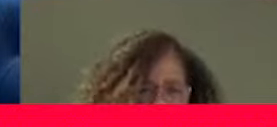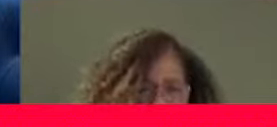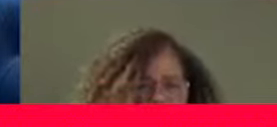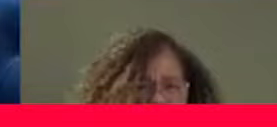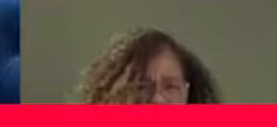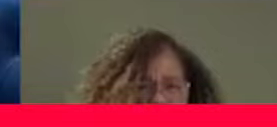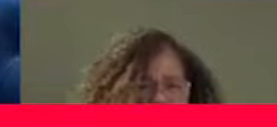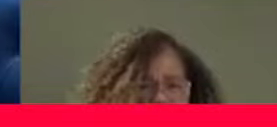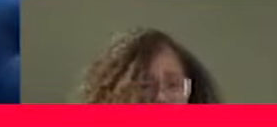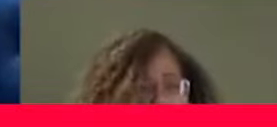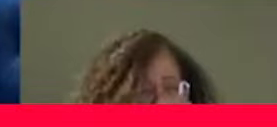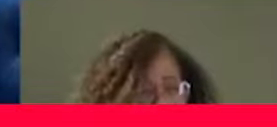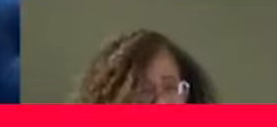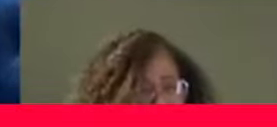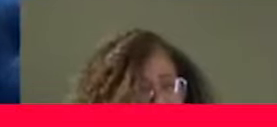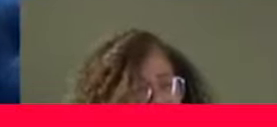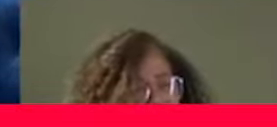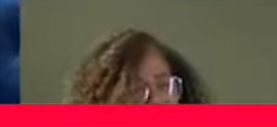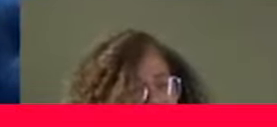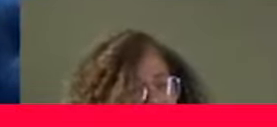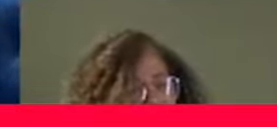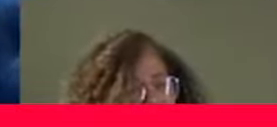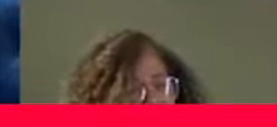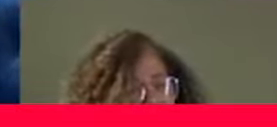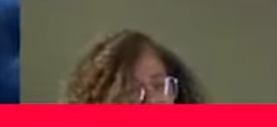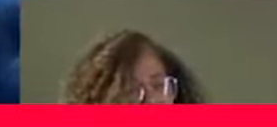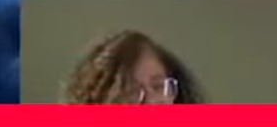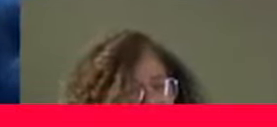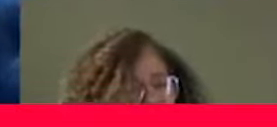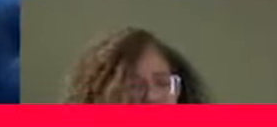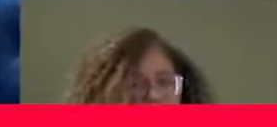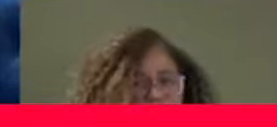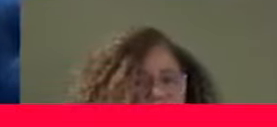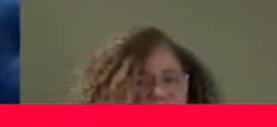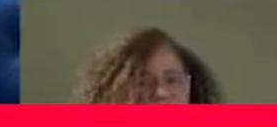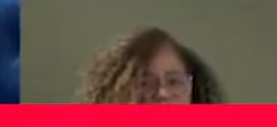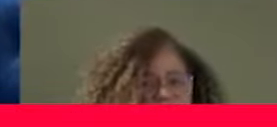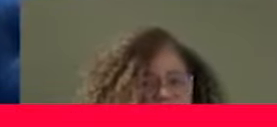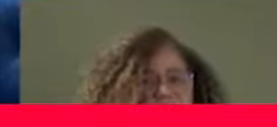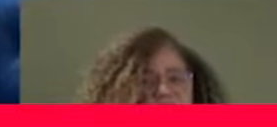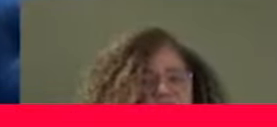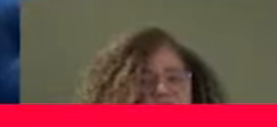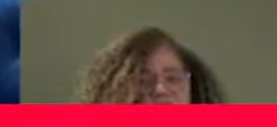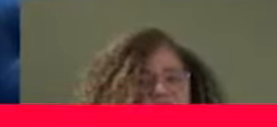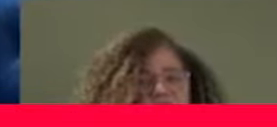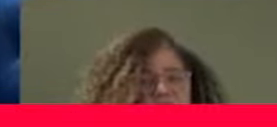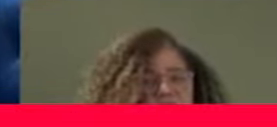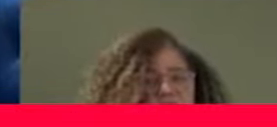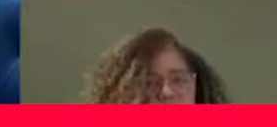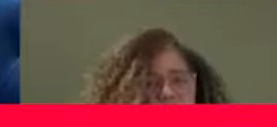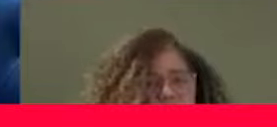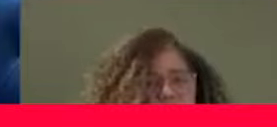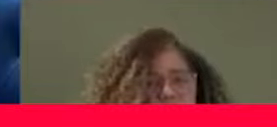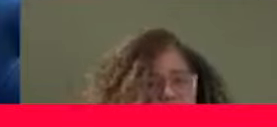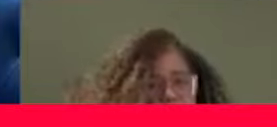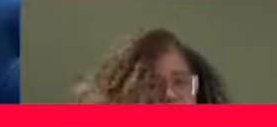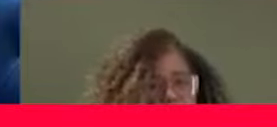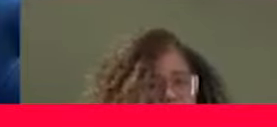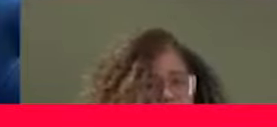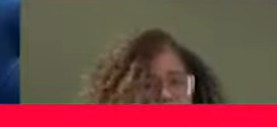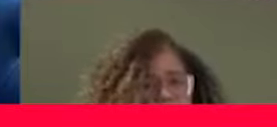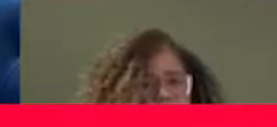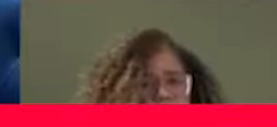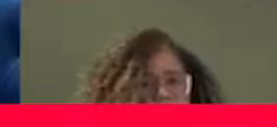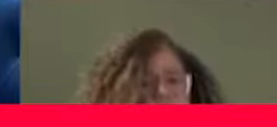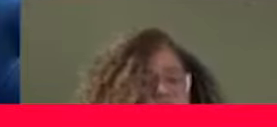seu Régis não era desse a Senadora Margarete inclusive construi um projeto de lei A partir dessa tragédia que